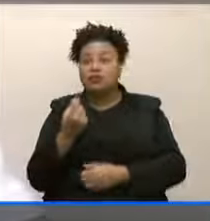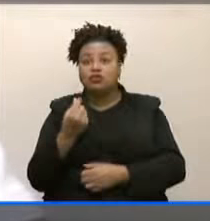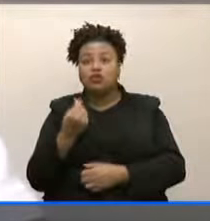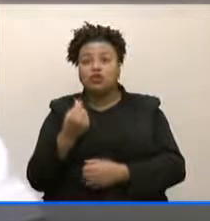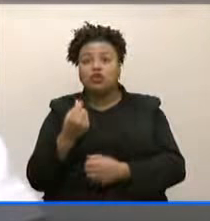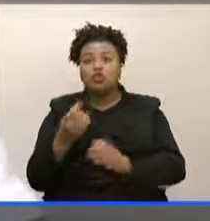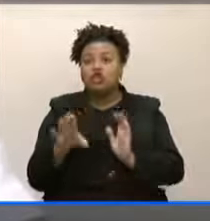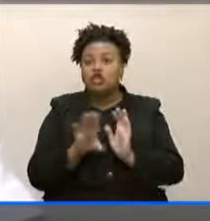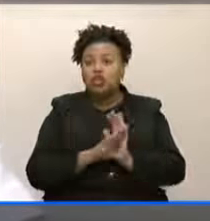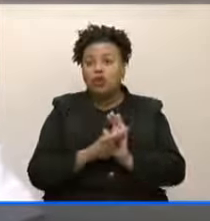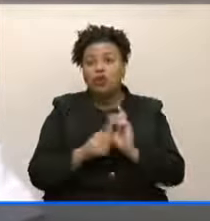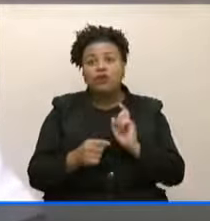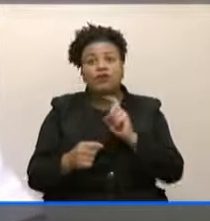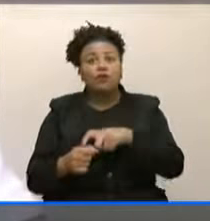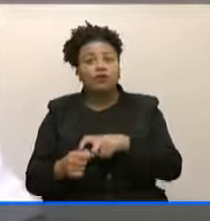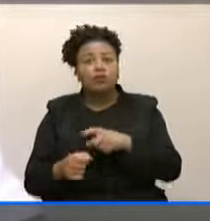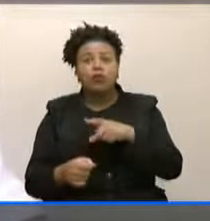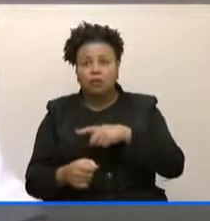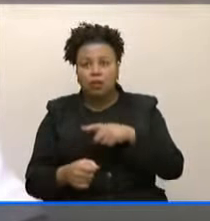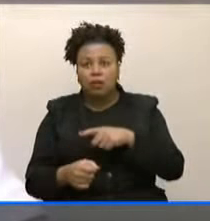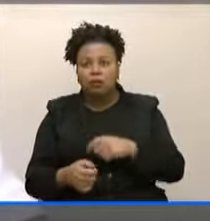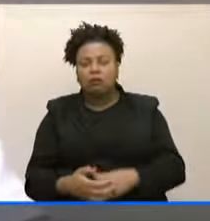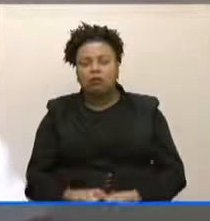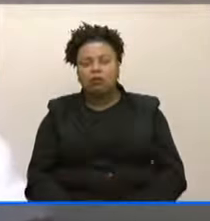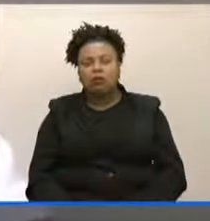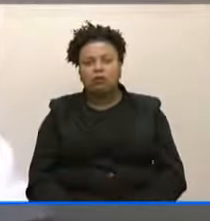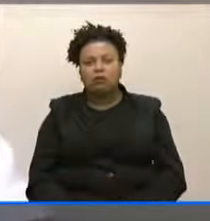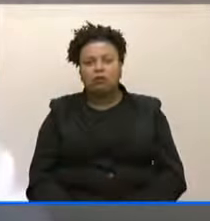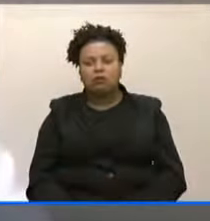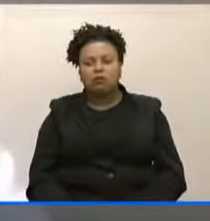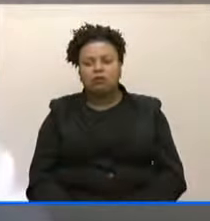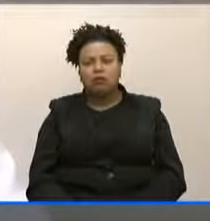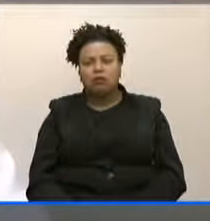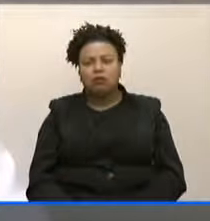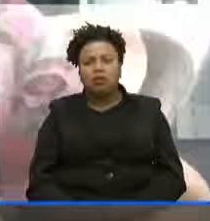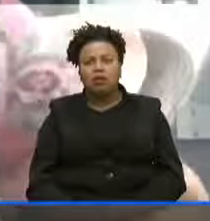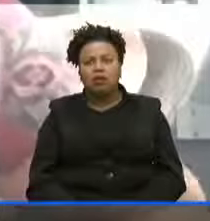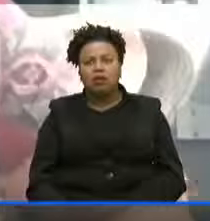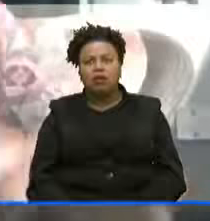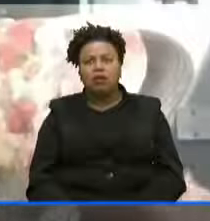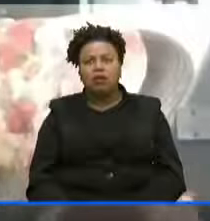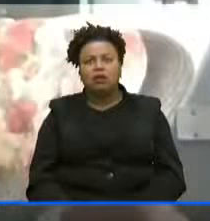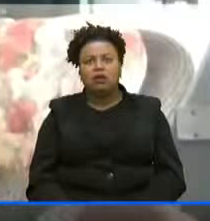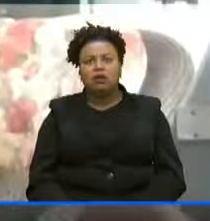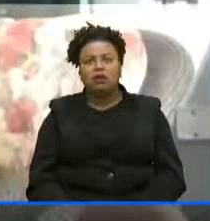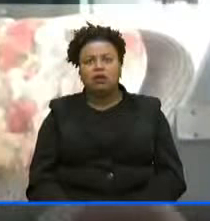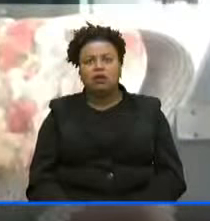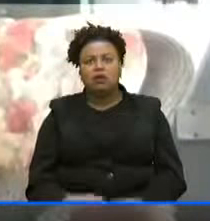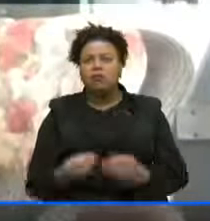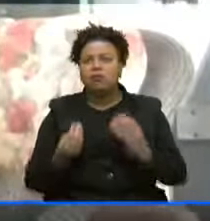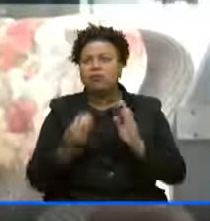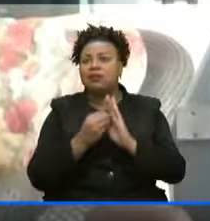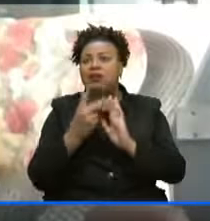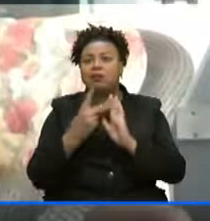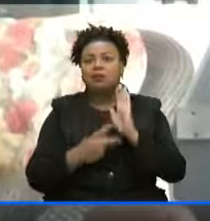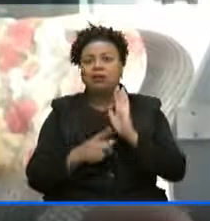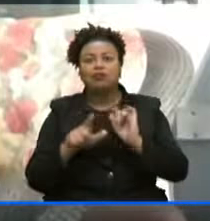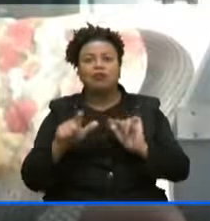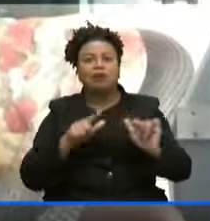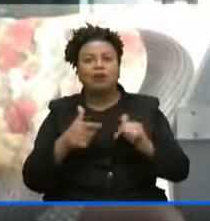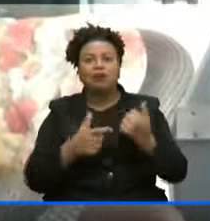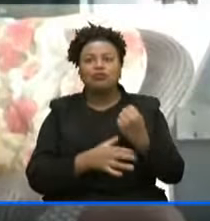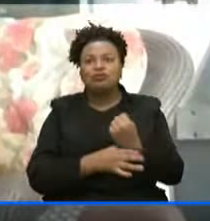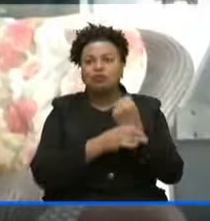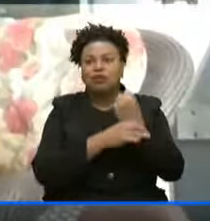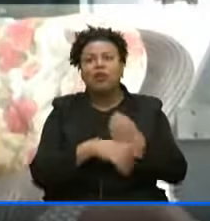e devolveram. Sim. Não, eles não colocaram, né, o plano de trabalho, ficaram inseguros. E